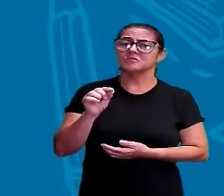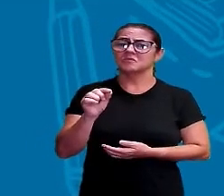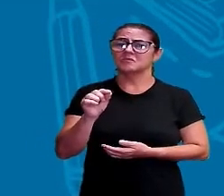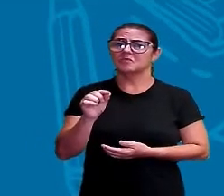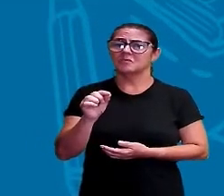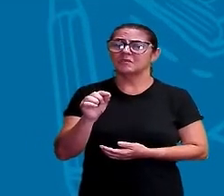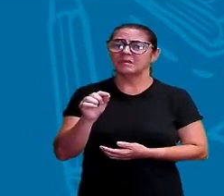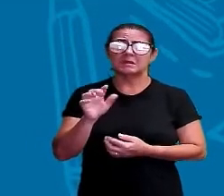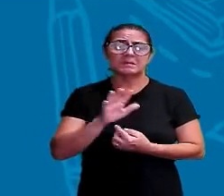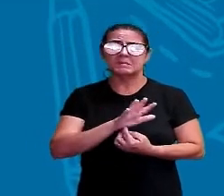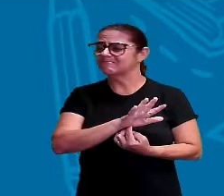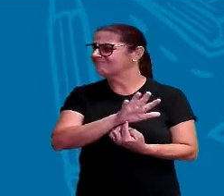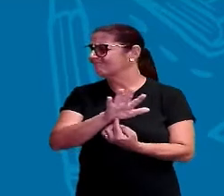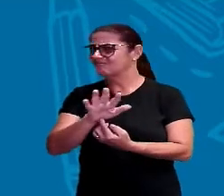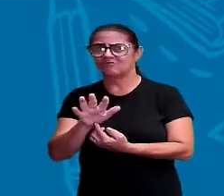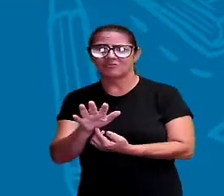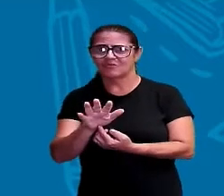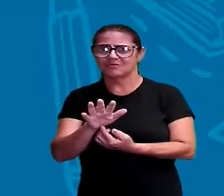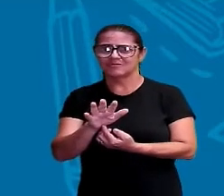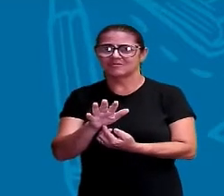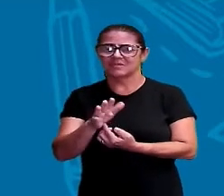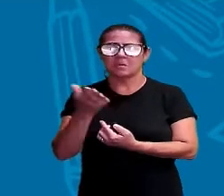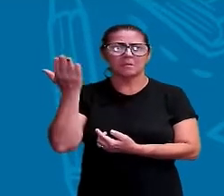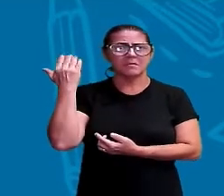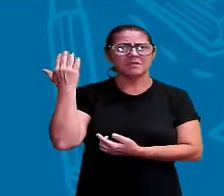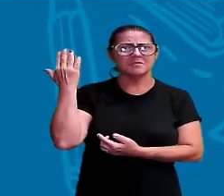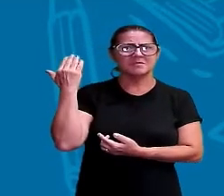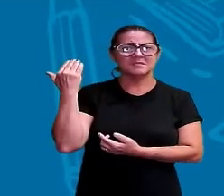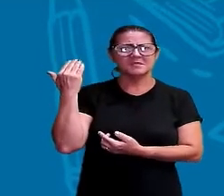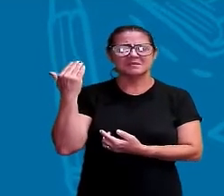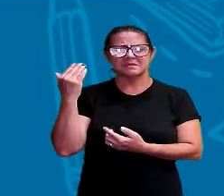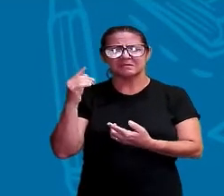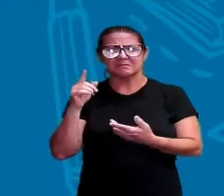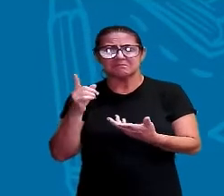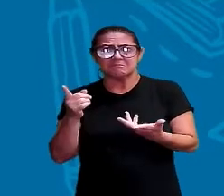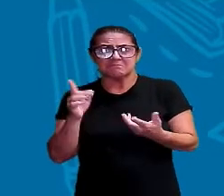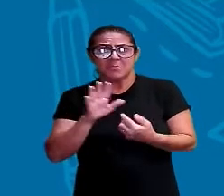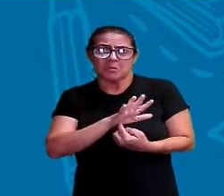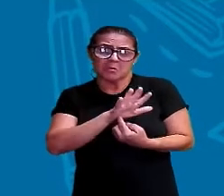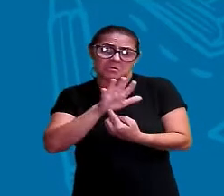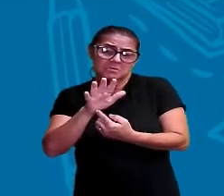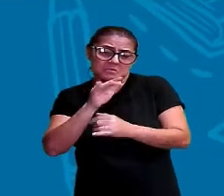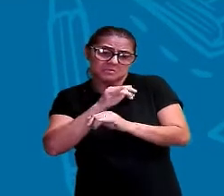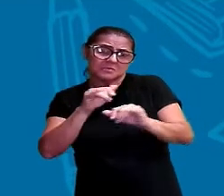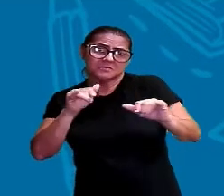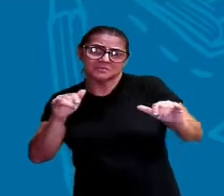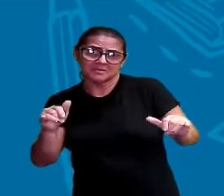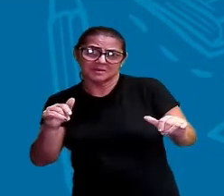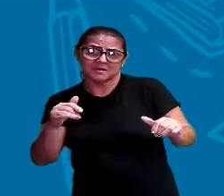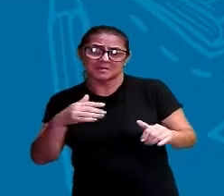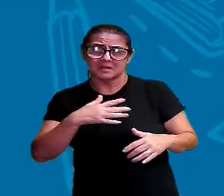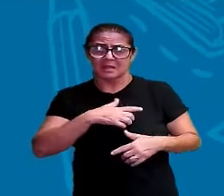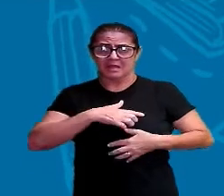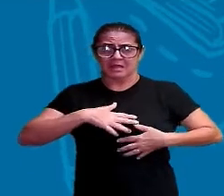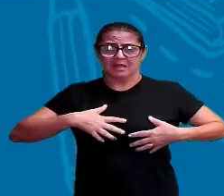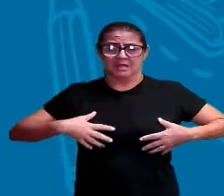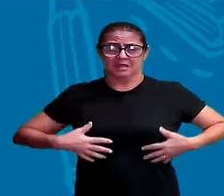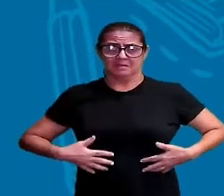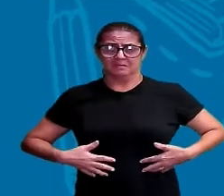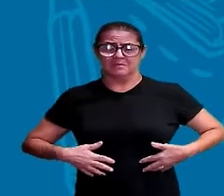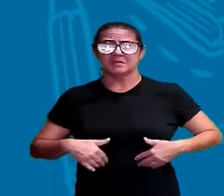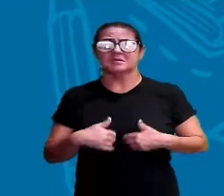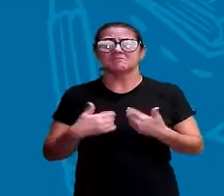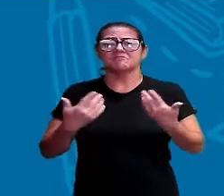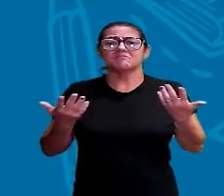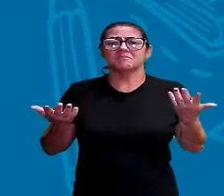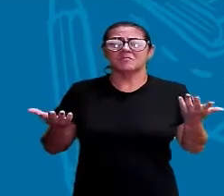não indica a mensagem passada pela estampa da camisa? E aí até eu coloquei a mensagem que está na